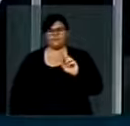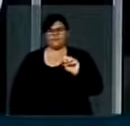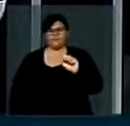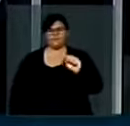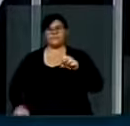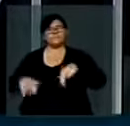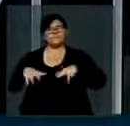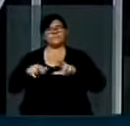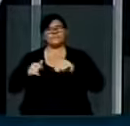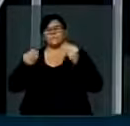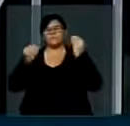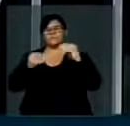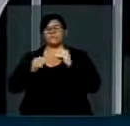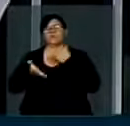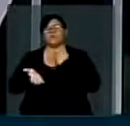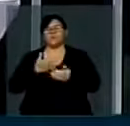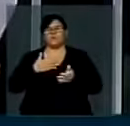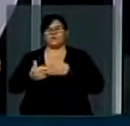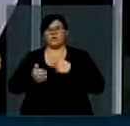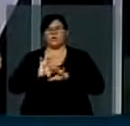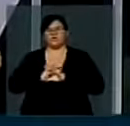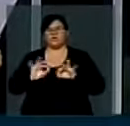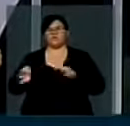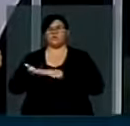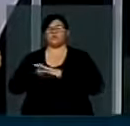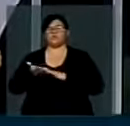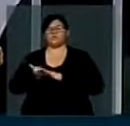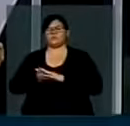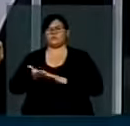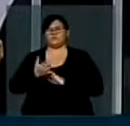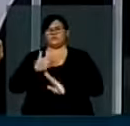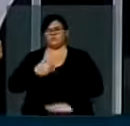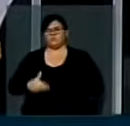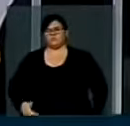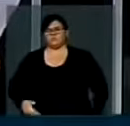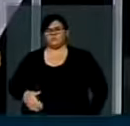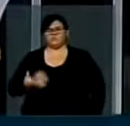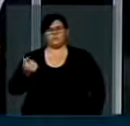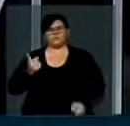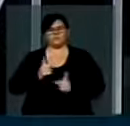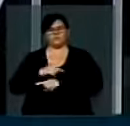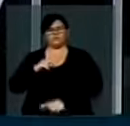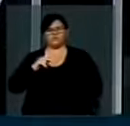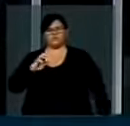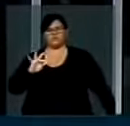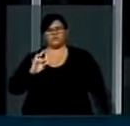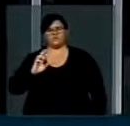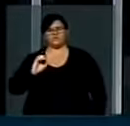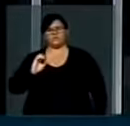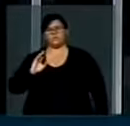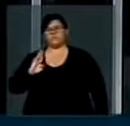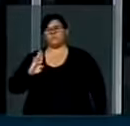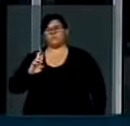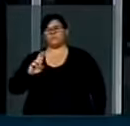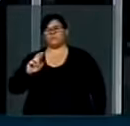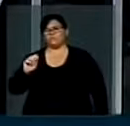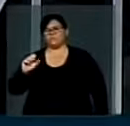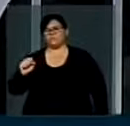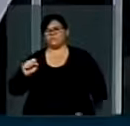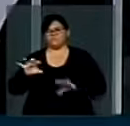de reais de cessão onerosa. Pelo contrário, a Petrobras recebeu mais de 40 bilhões de